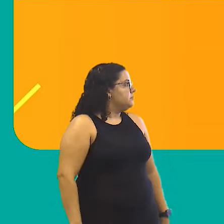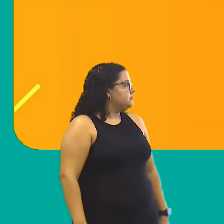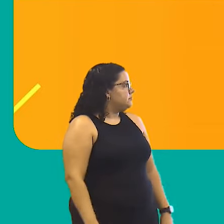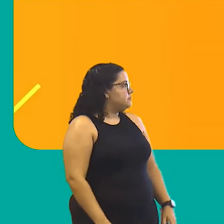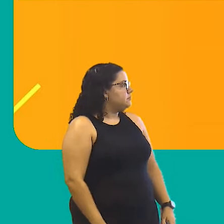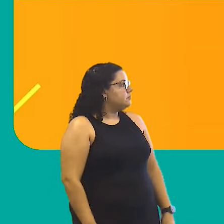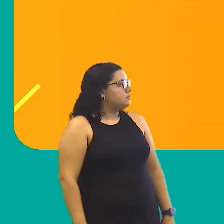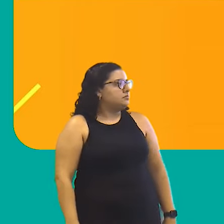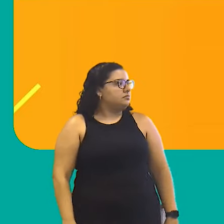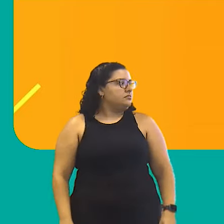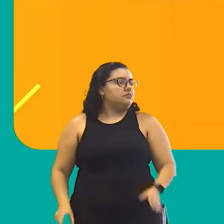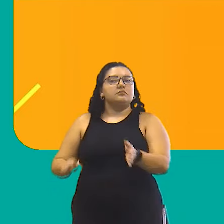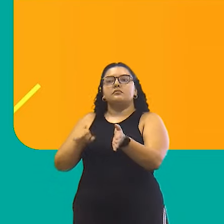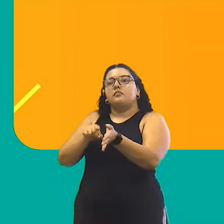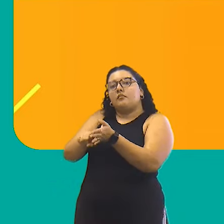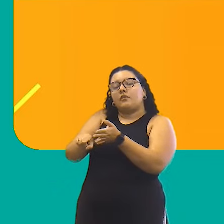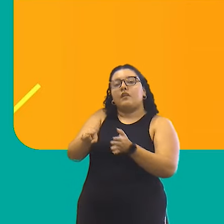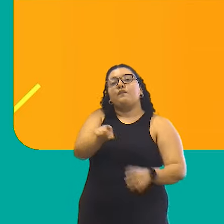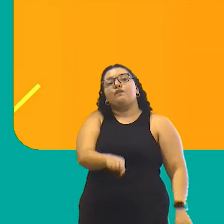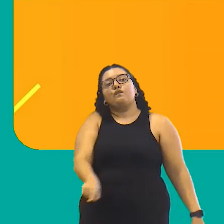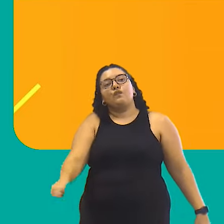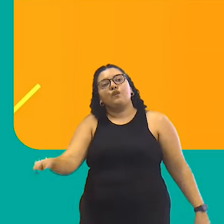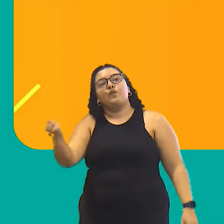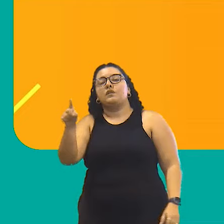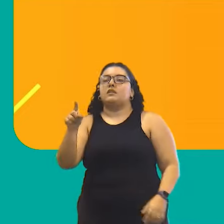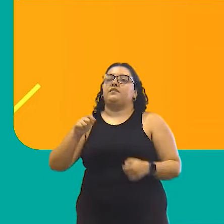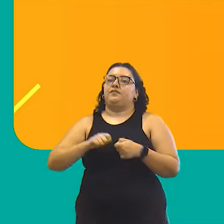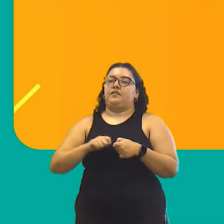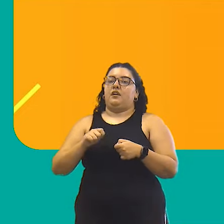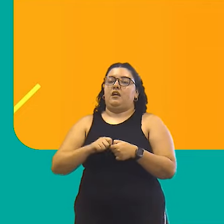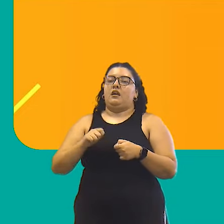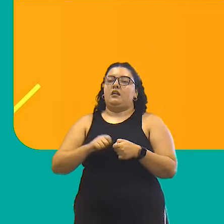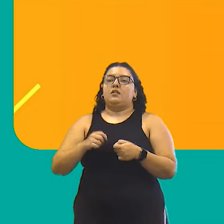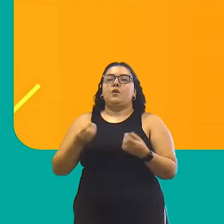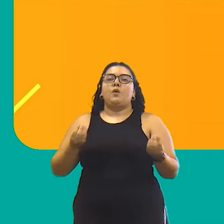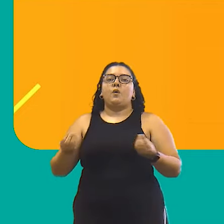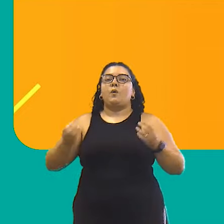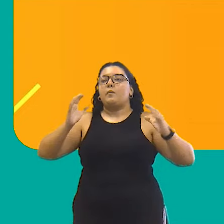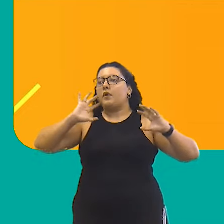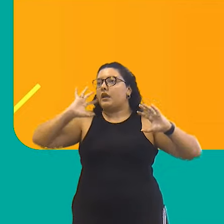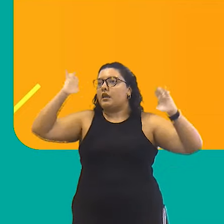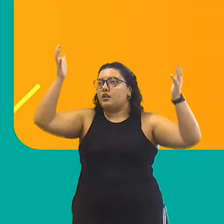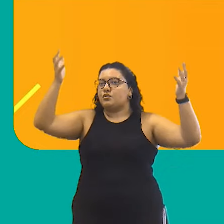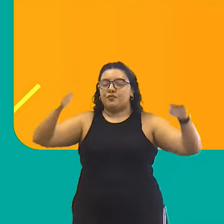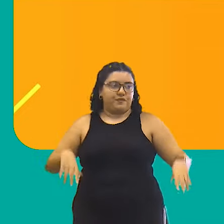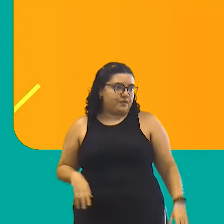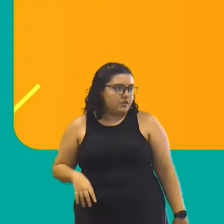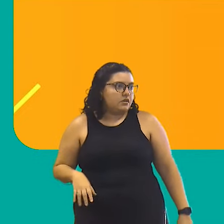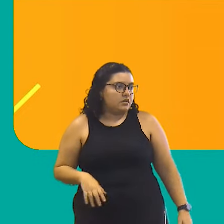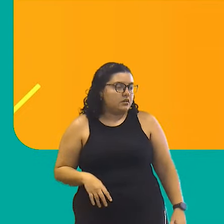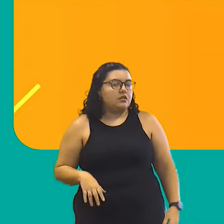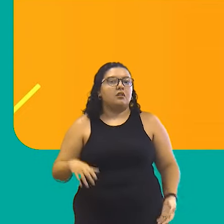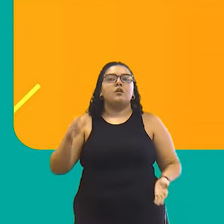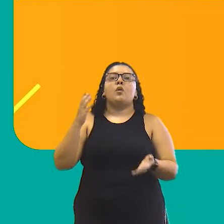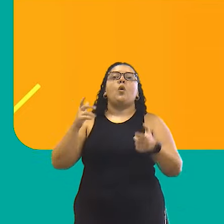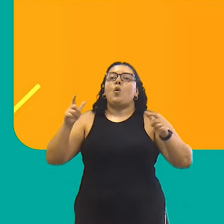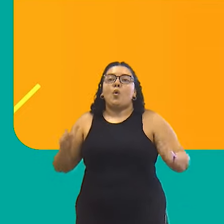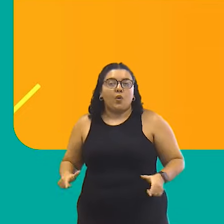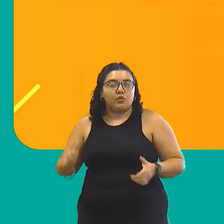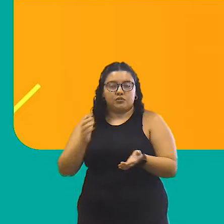Eu vou perguntar para você, como é que você faz para resolver uma questão? Você começa por